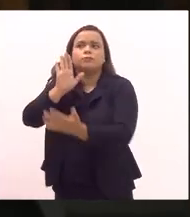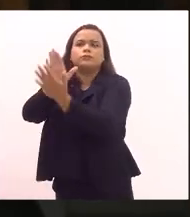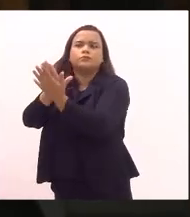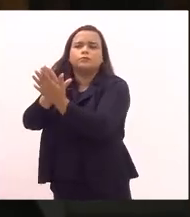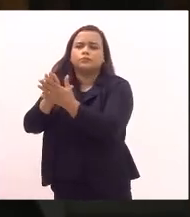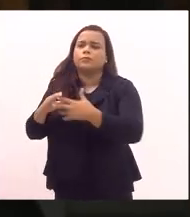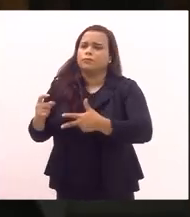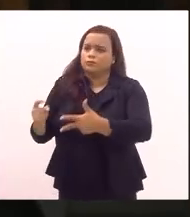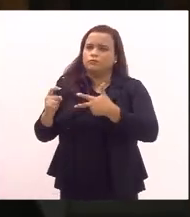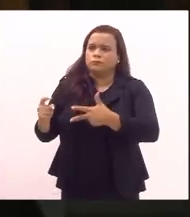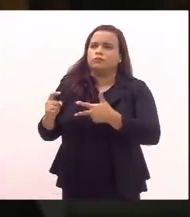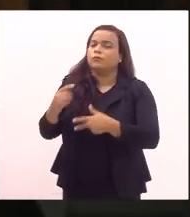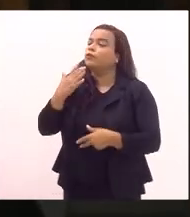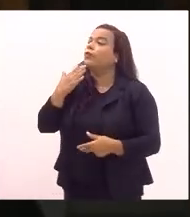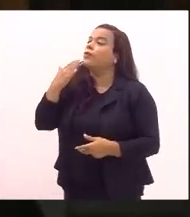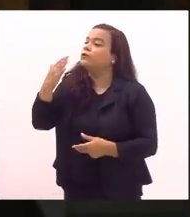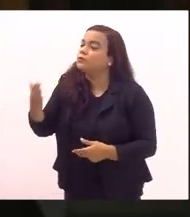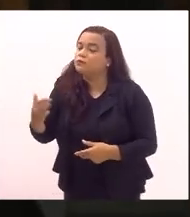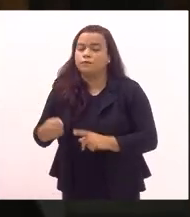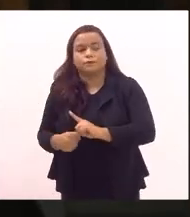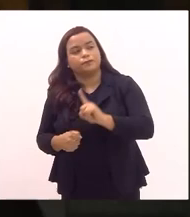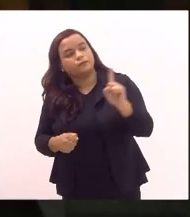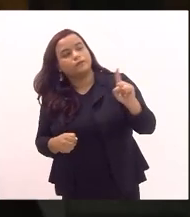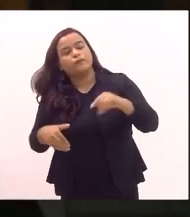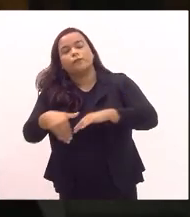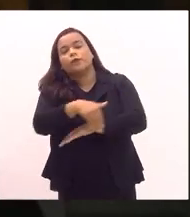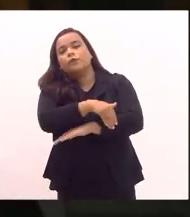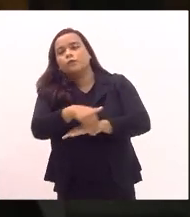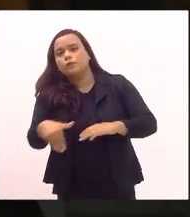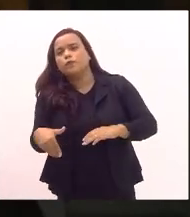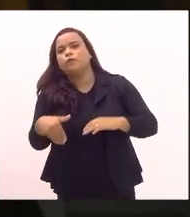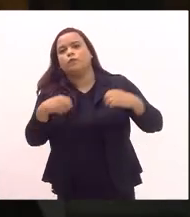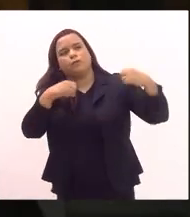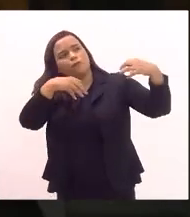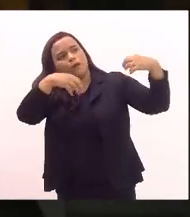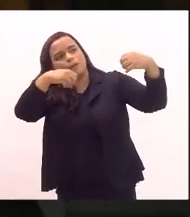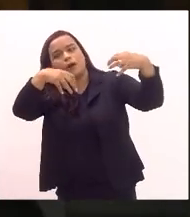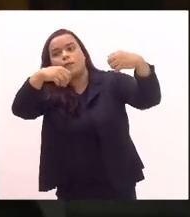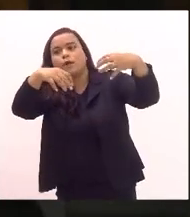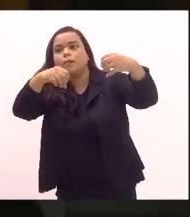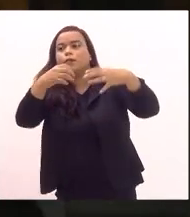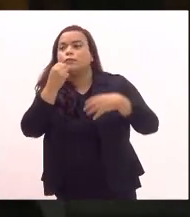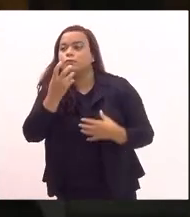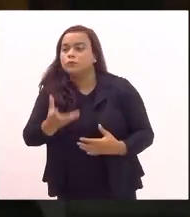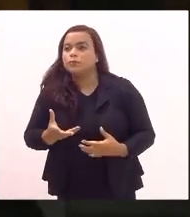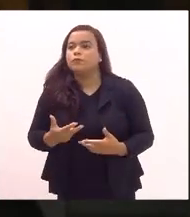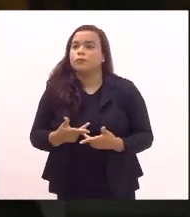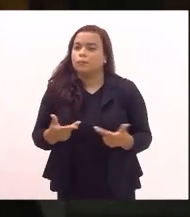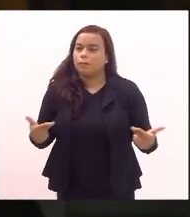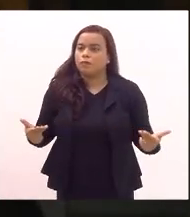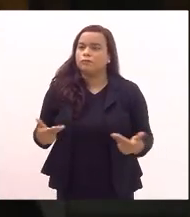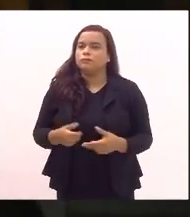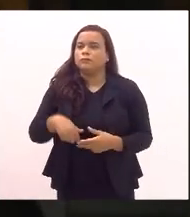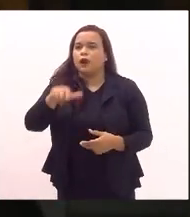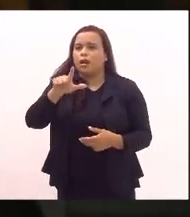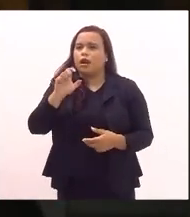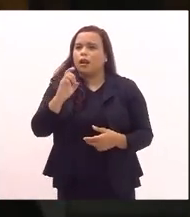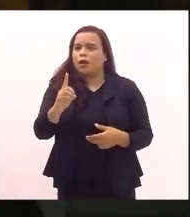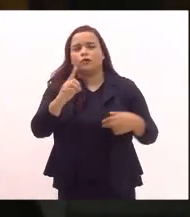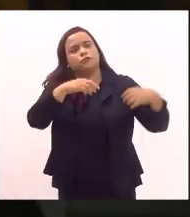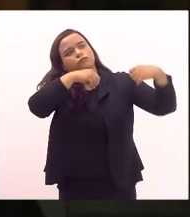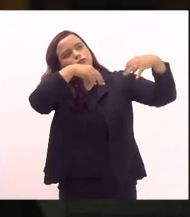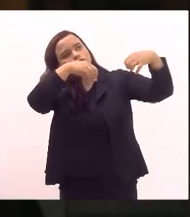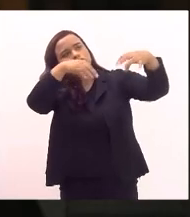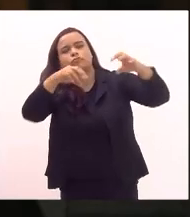poder executivo que a rua GX fosse iluminada com lâmpadas LED